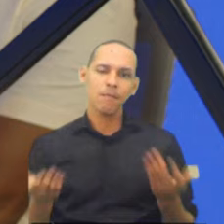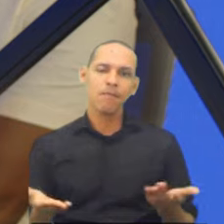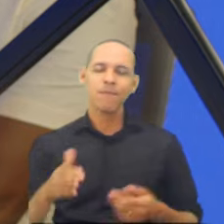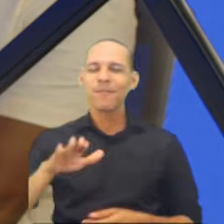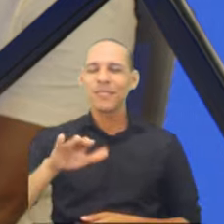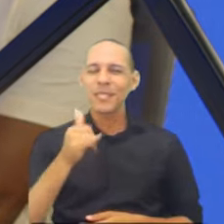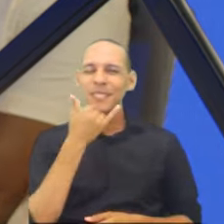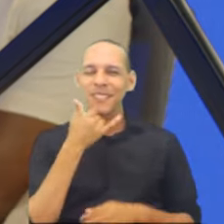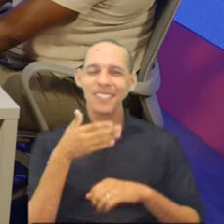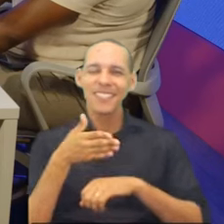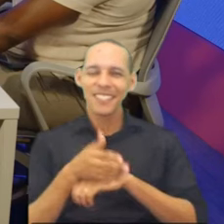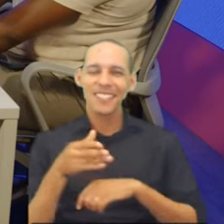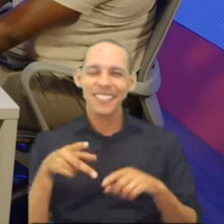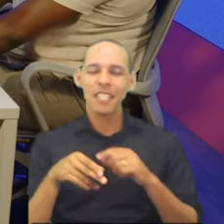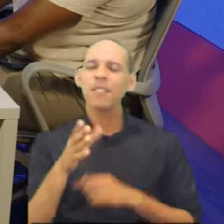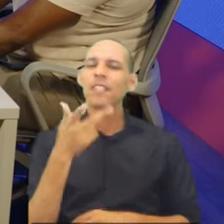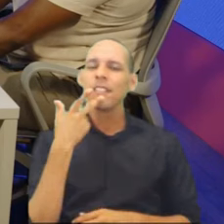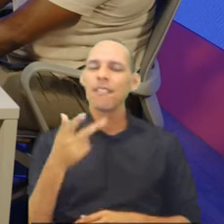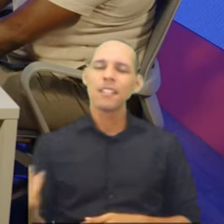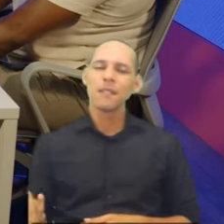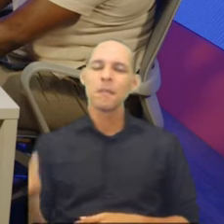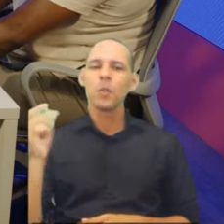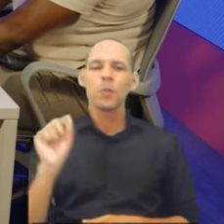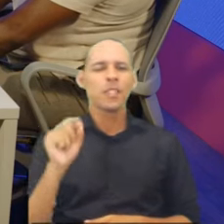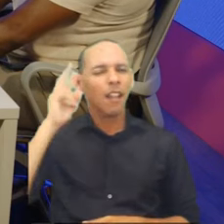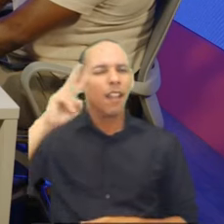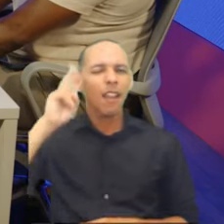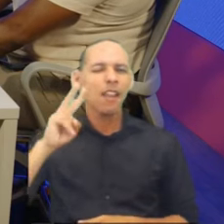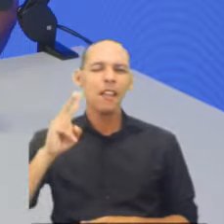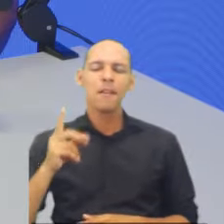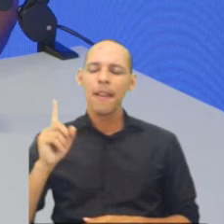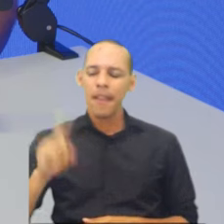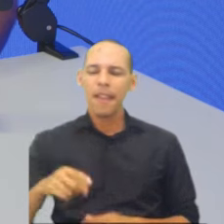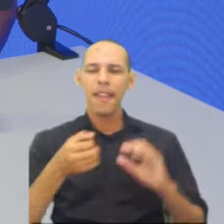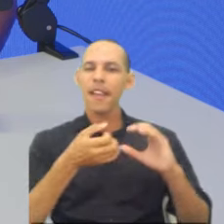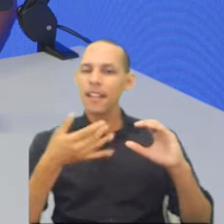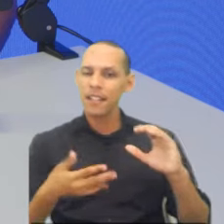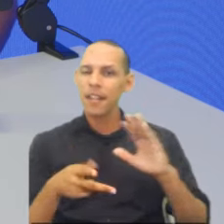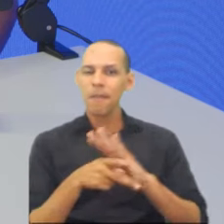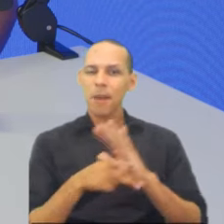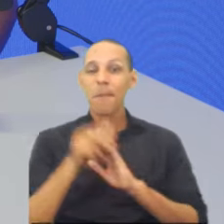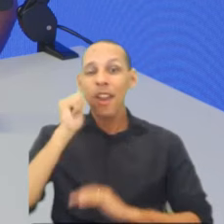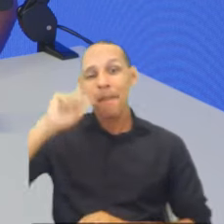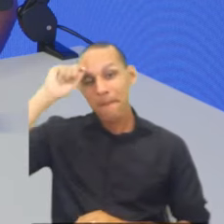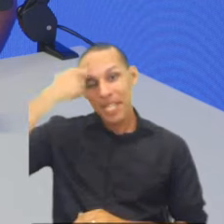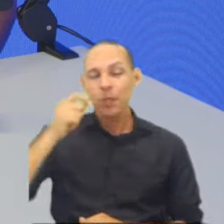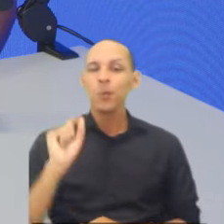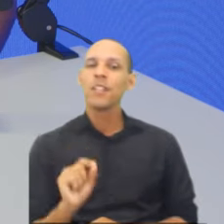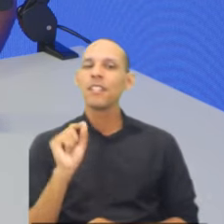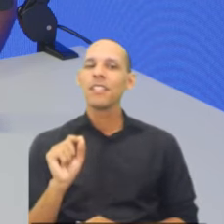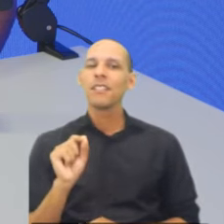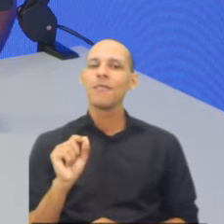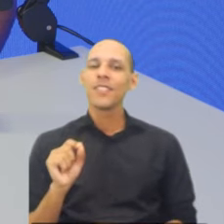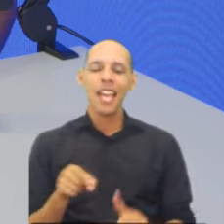Ô jandra desculpa interromper aqui a pergunta mas você falou uma coisa importante aqui que me lembrou também a característica da mulher preta